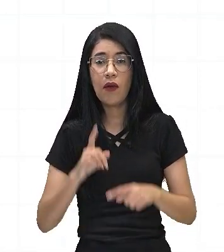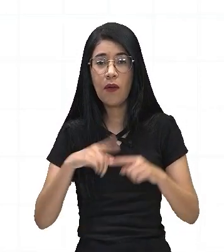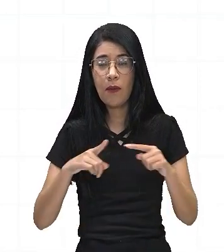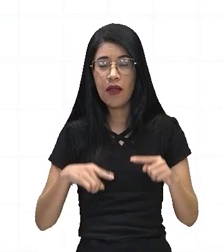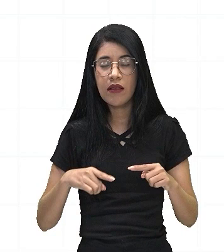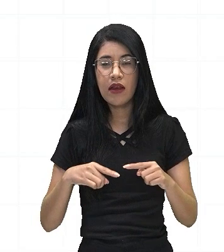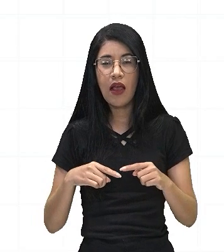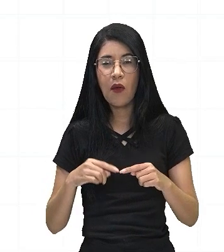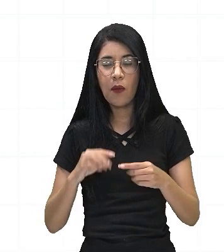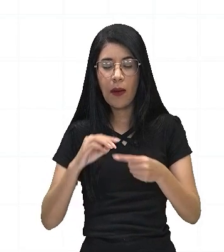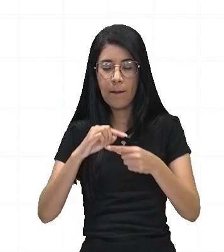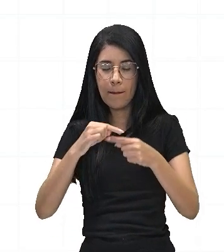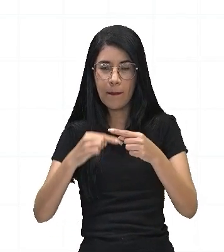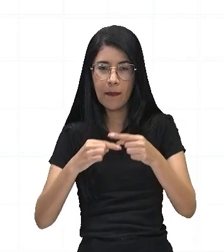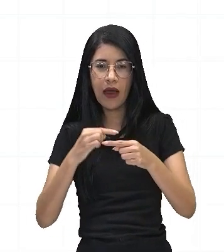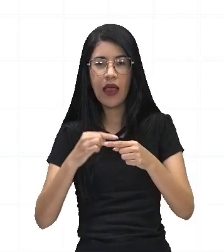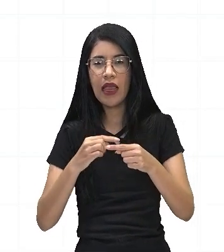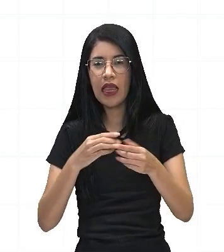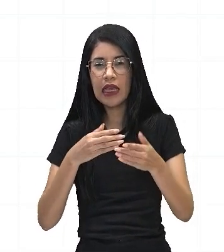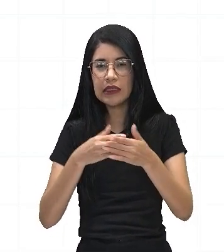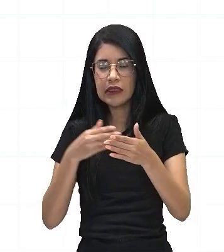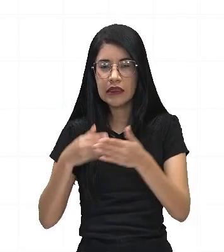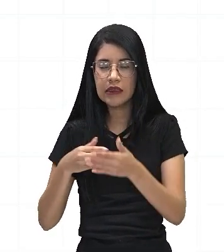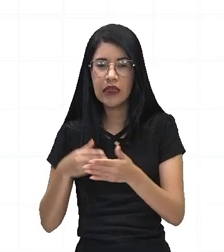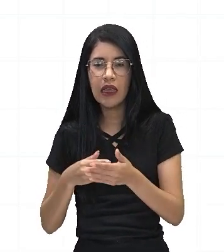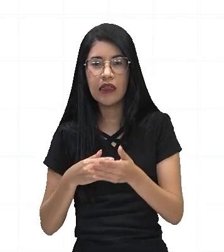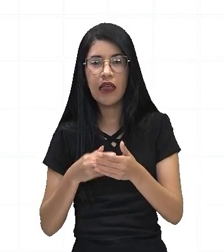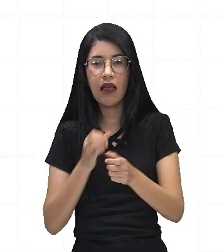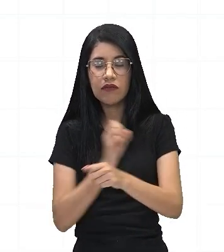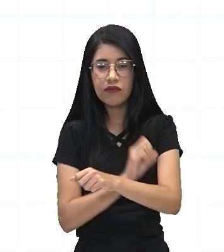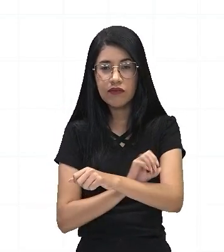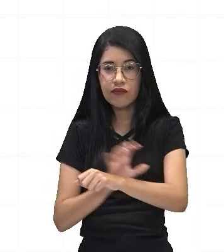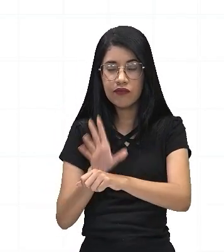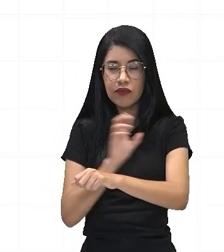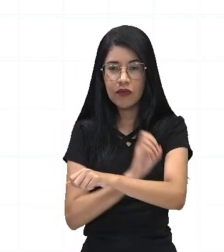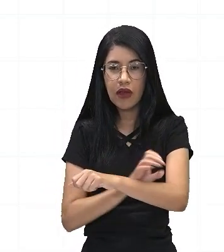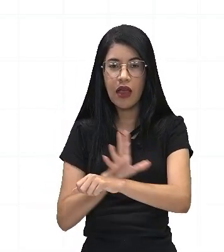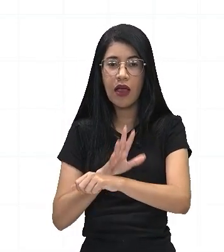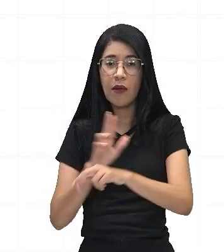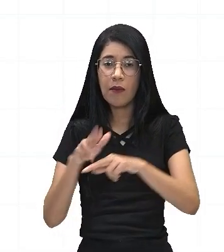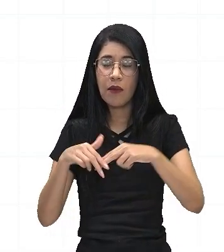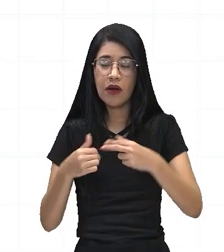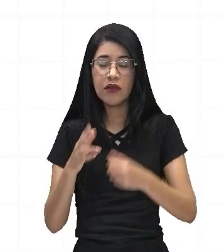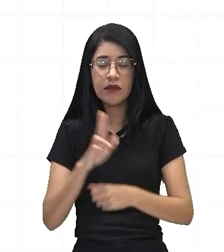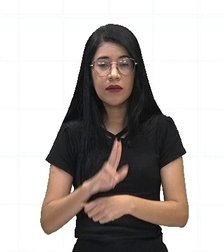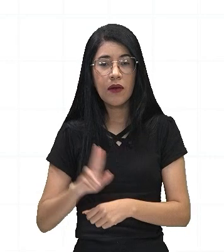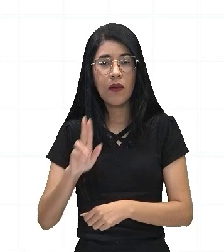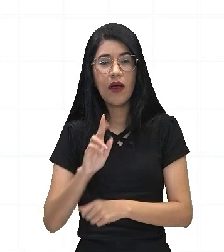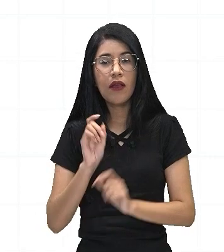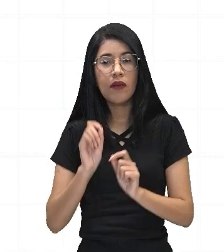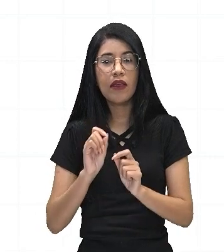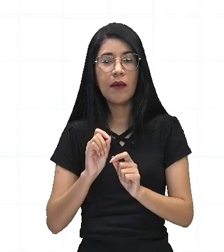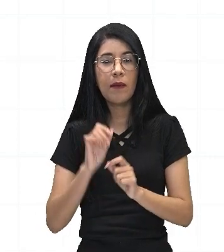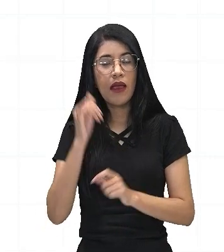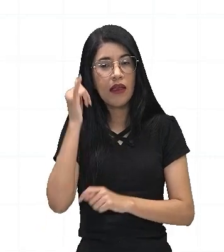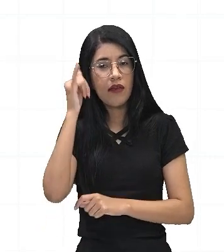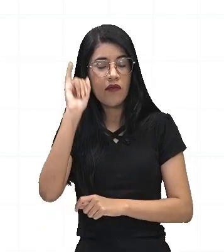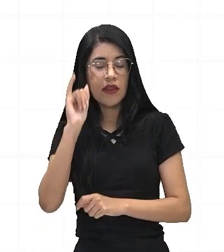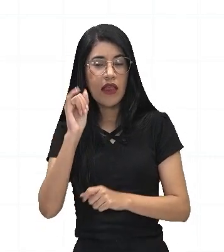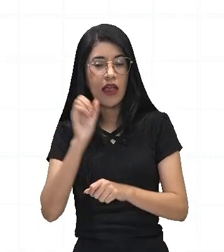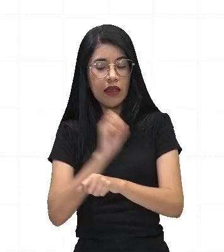oferecem resistência à passagem da corrente elétrica e, por isso, são largamente utilizados para barrar a